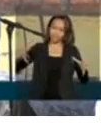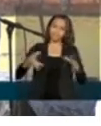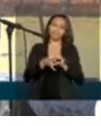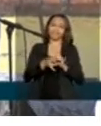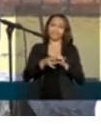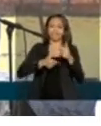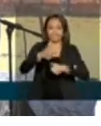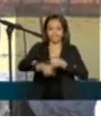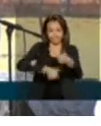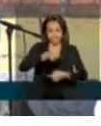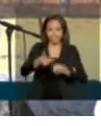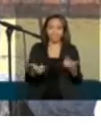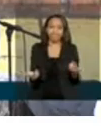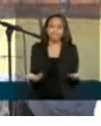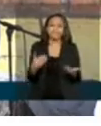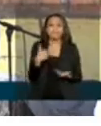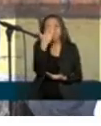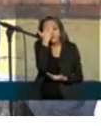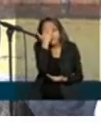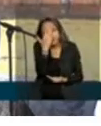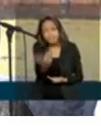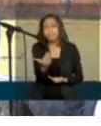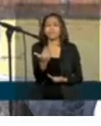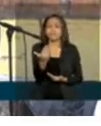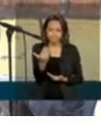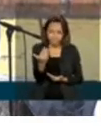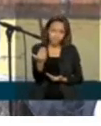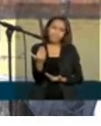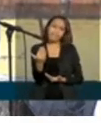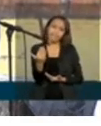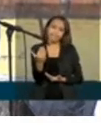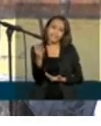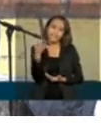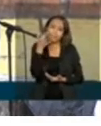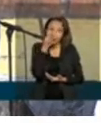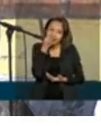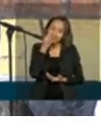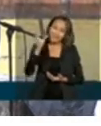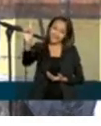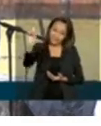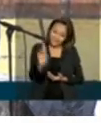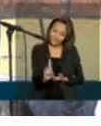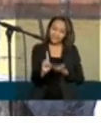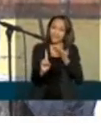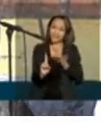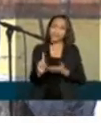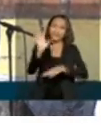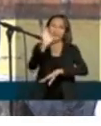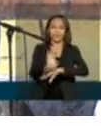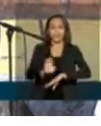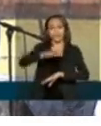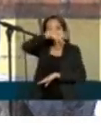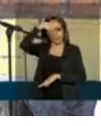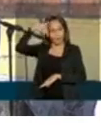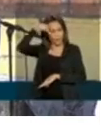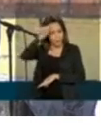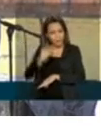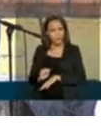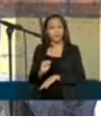realizado. Agradeço muito a sua presença, Mato Grosso do Sul. Fiz um